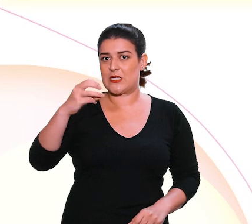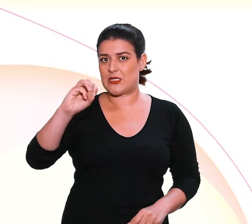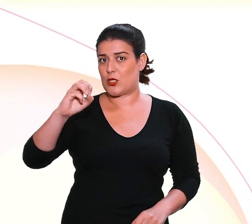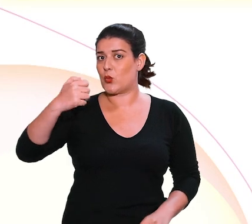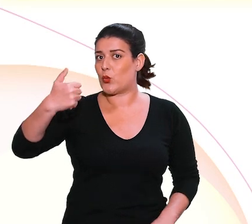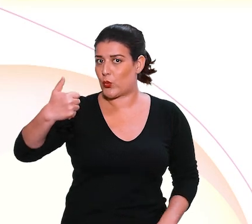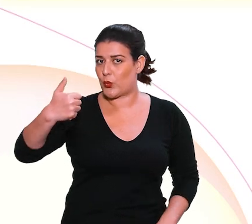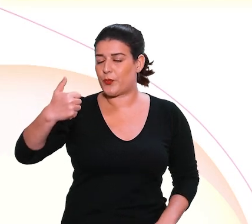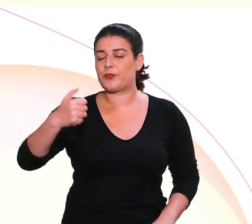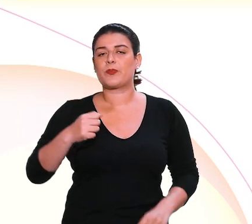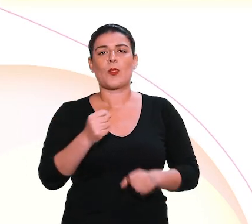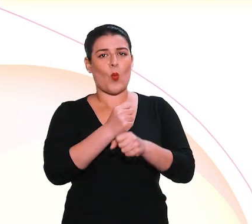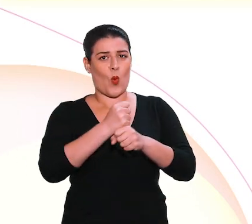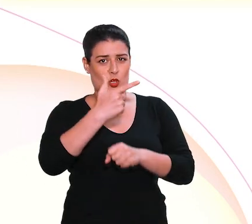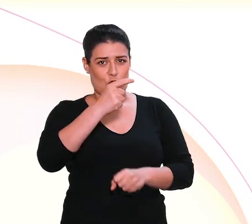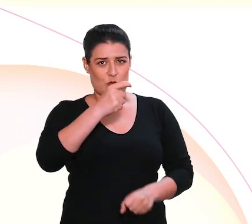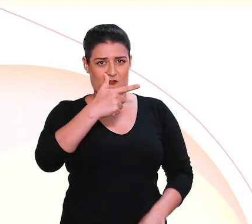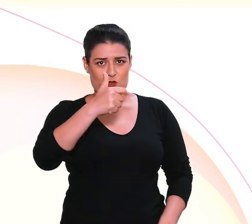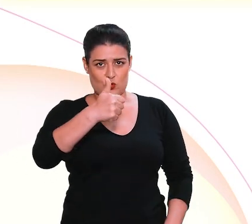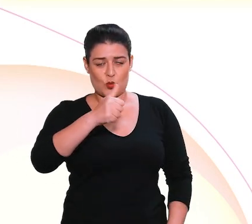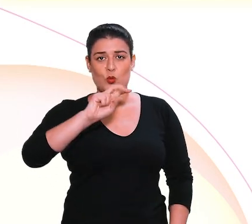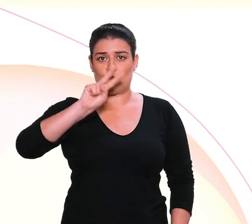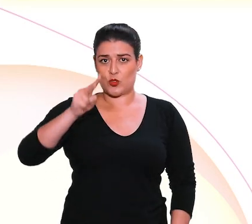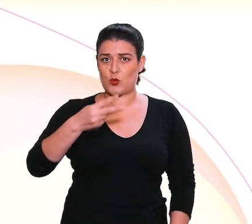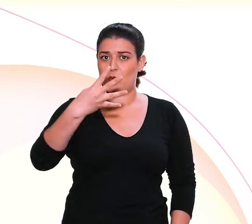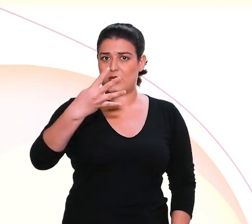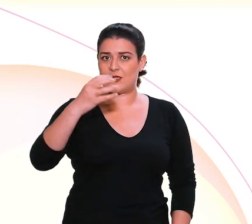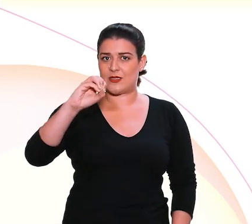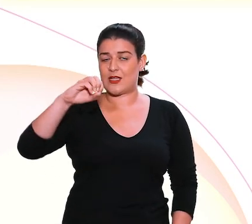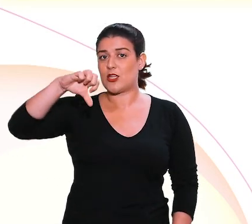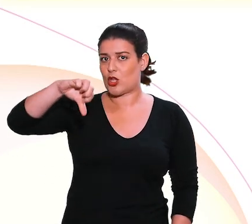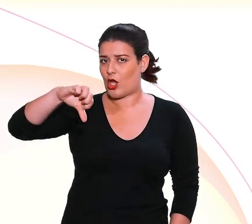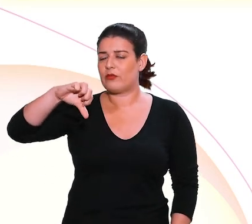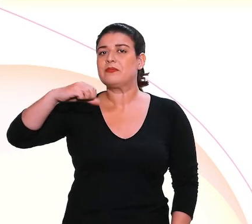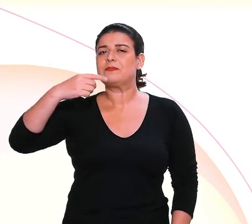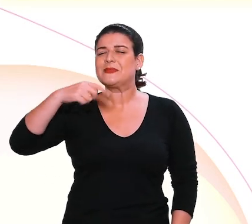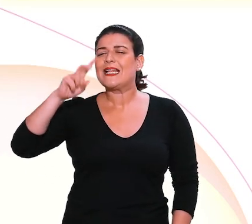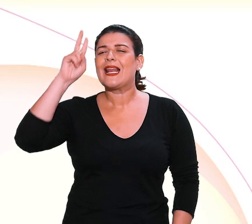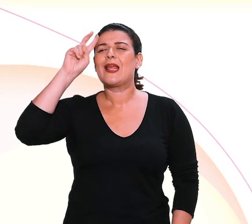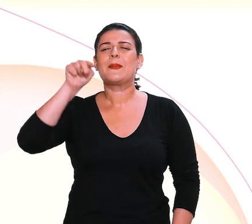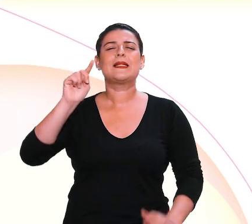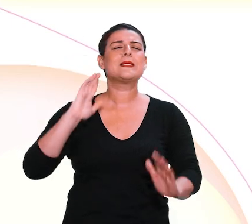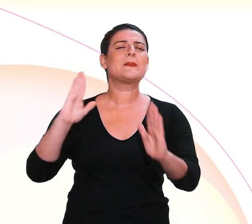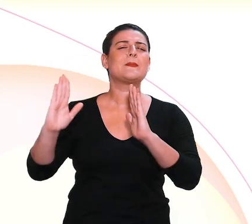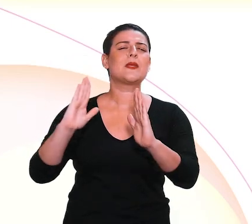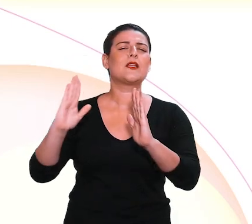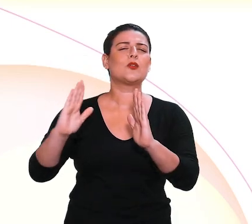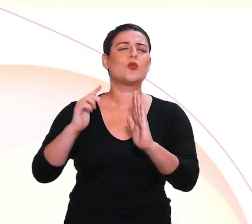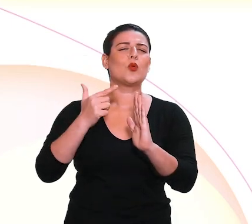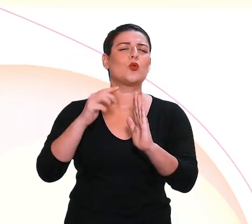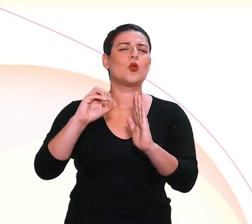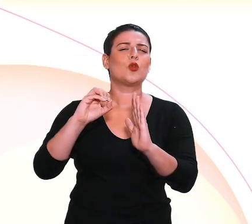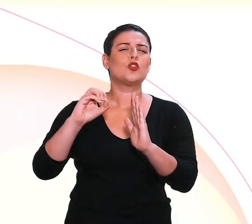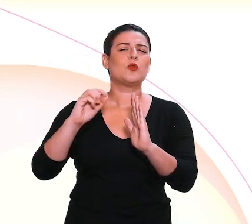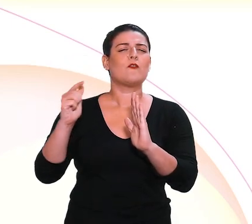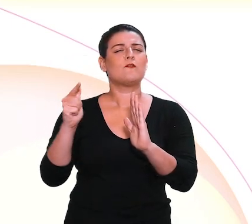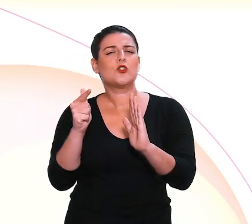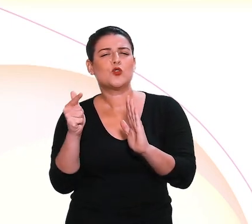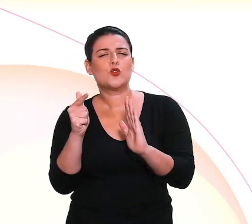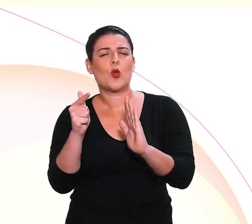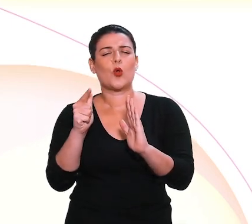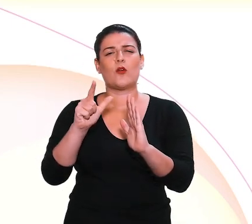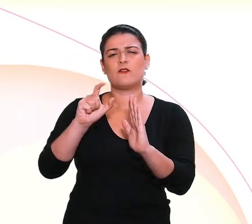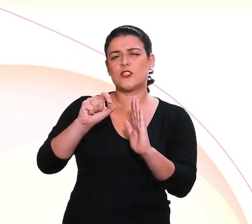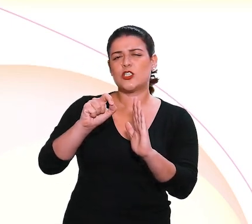2.301 e em 2021, 2.409. A gente tem que lembrar uma coisa, né? O que aconteceu nesses anos aqui,